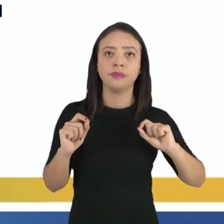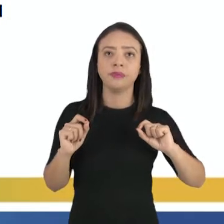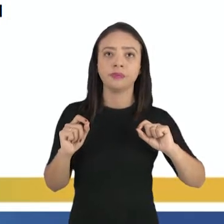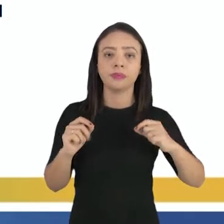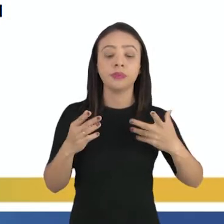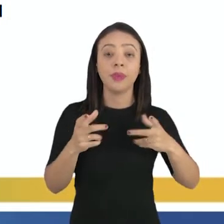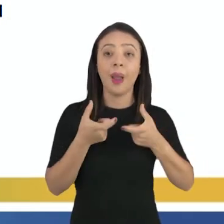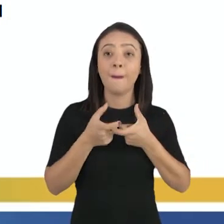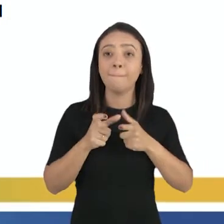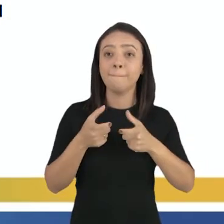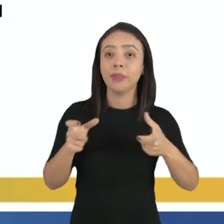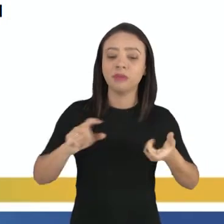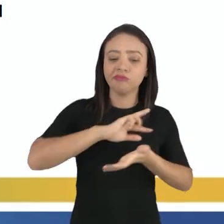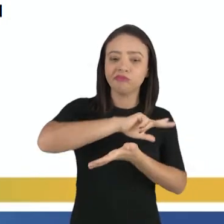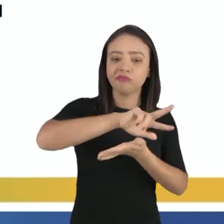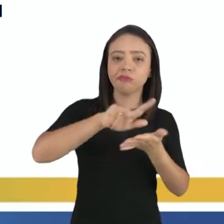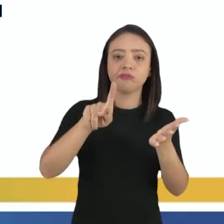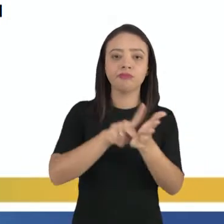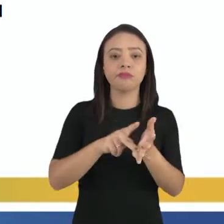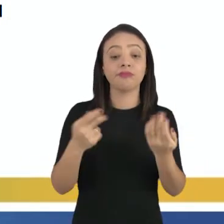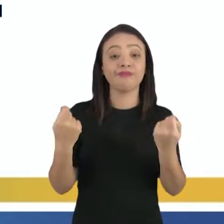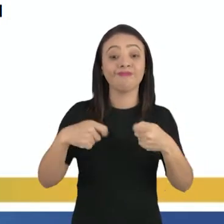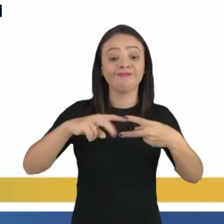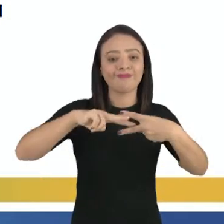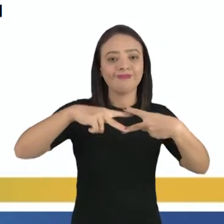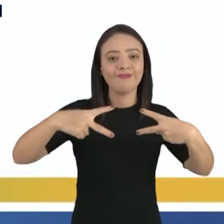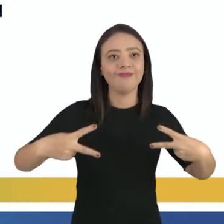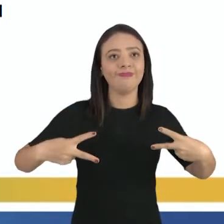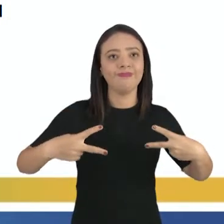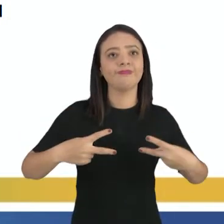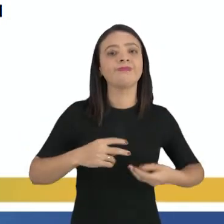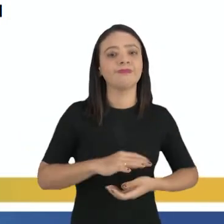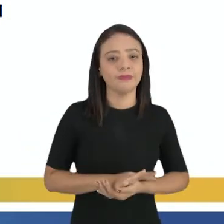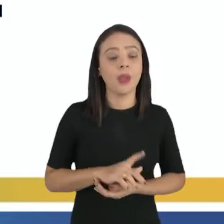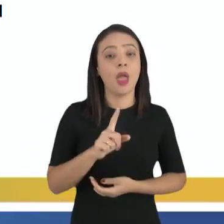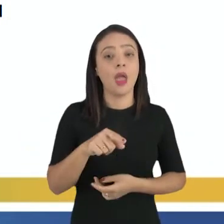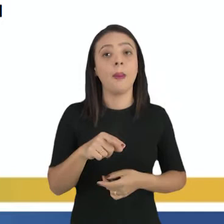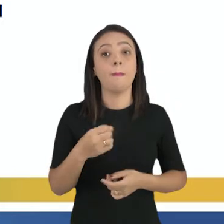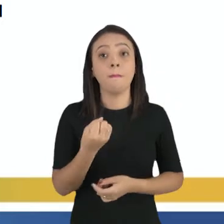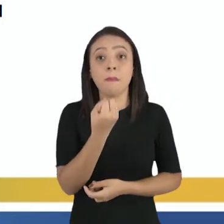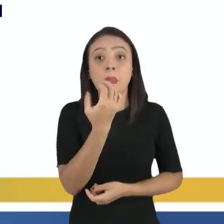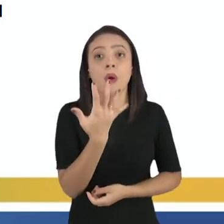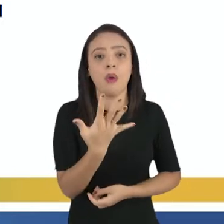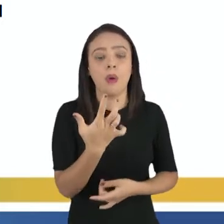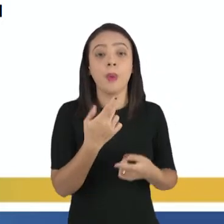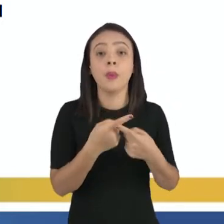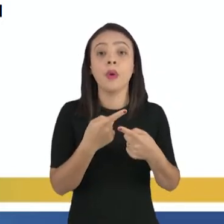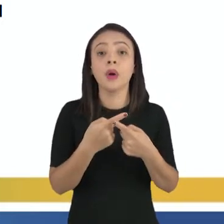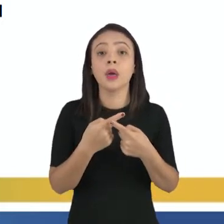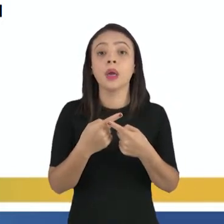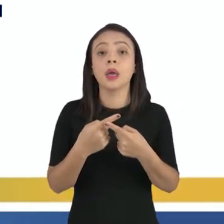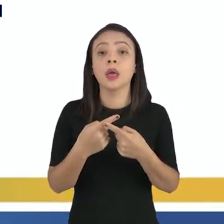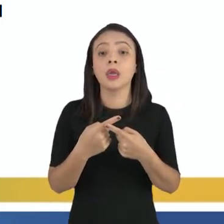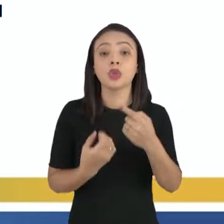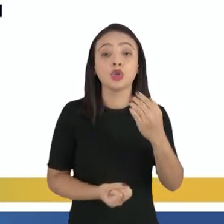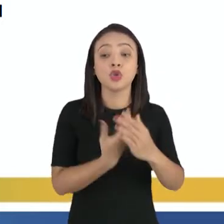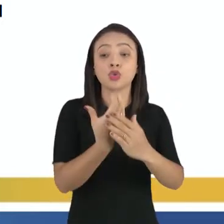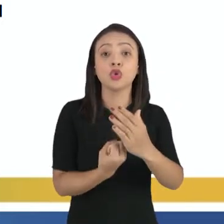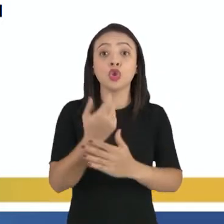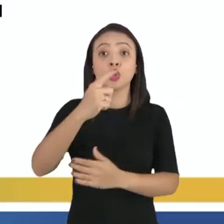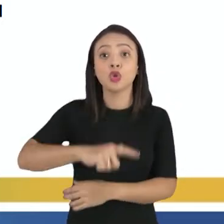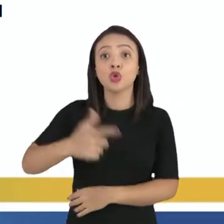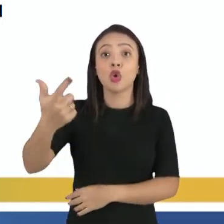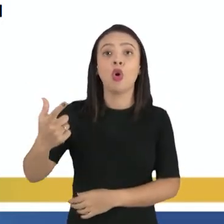é aumentar a variabilidade genética, né? A variabilidade genética ela é uma vantagem, pois torna os descendentes mais